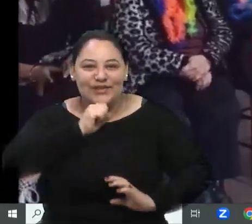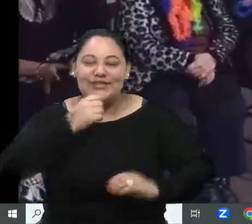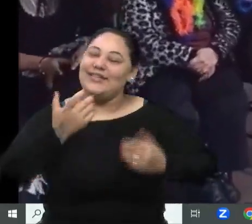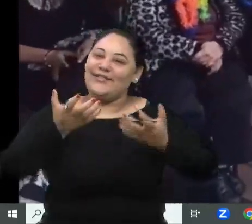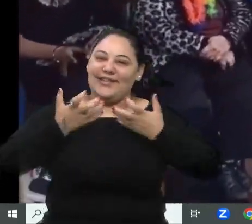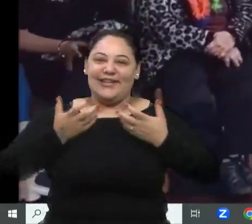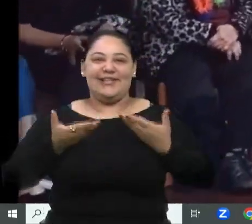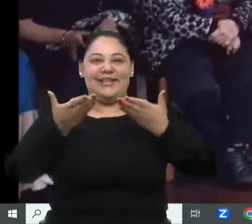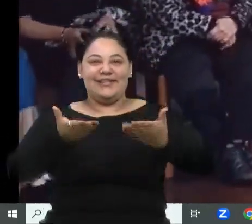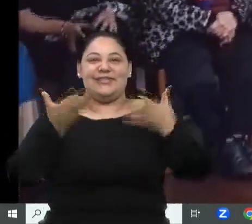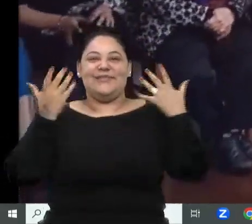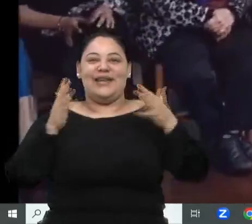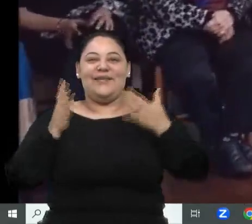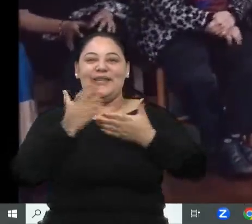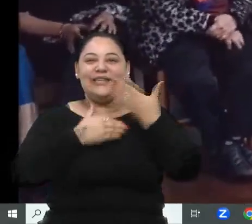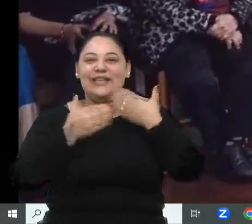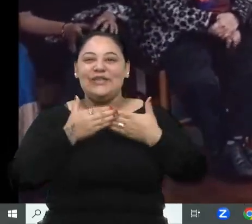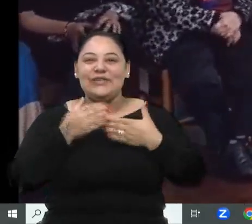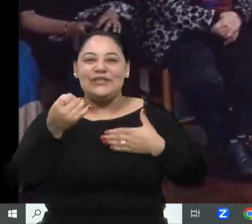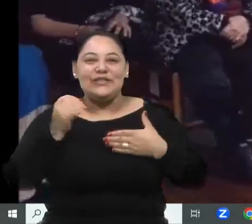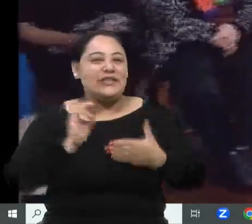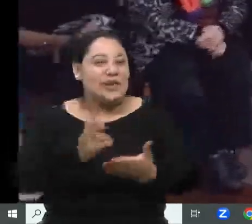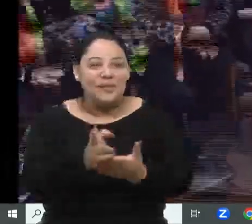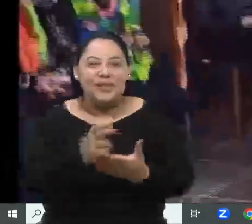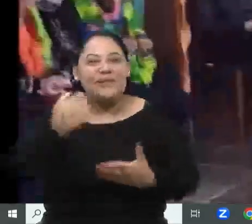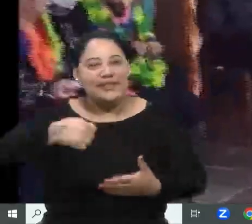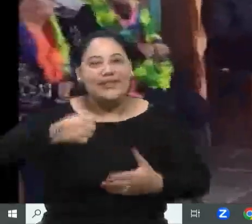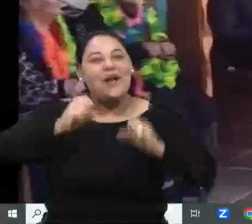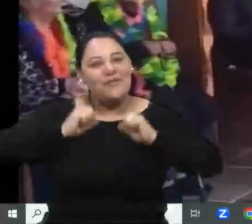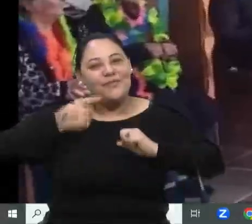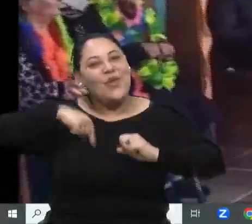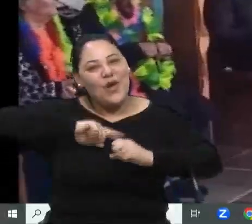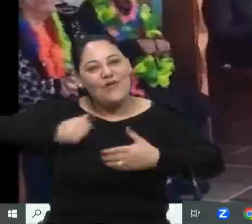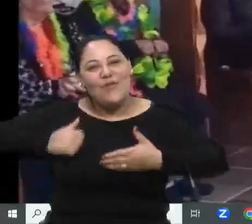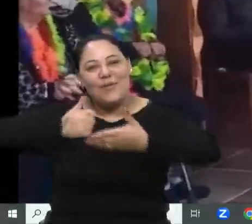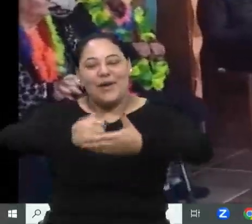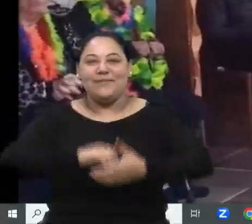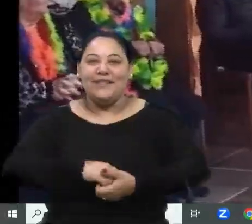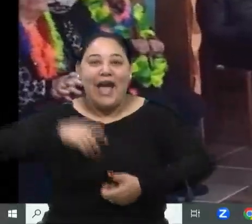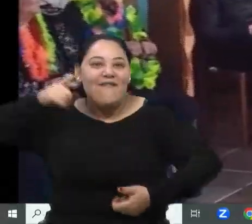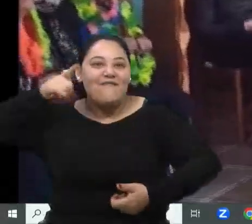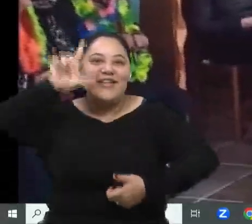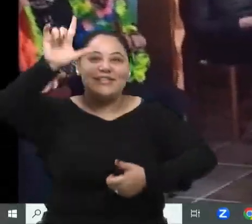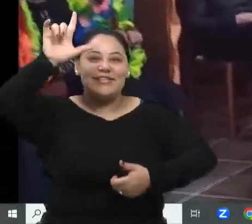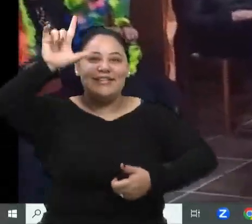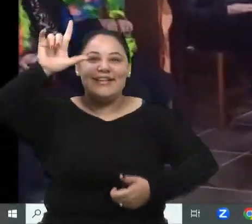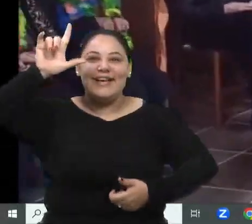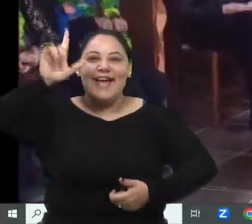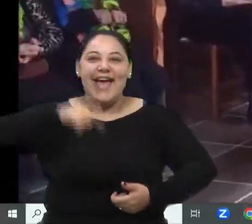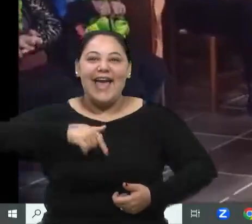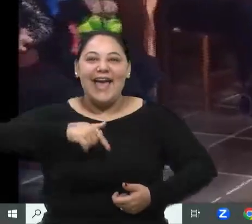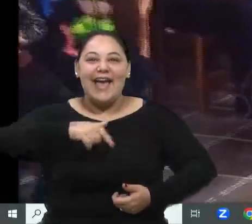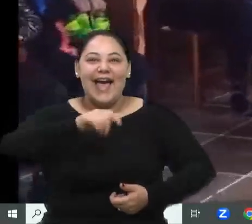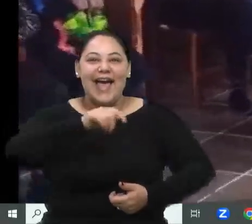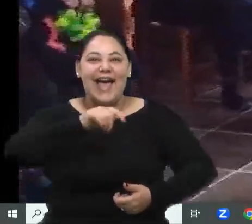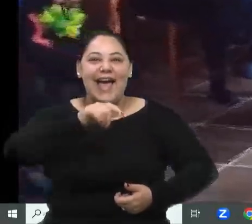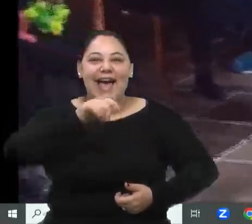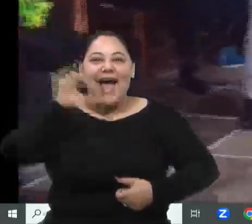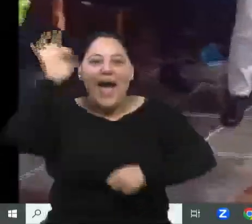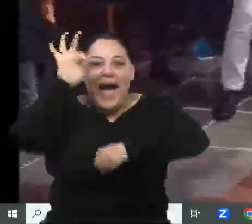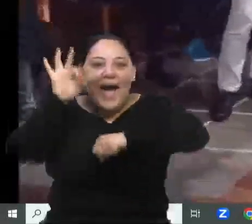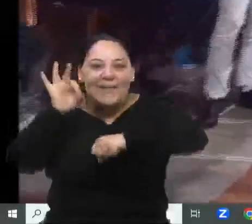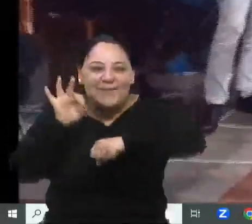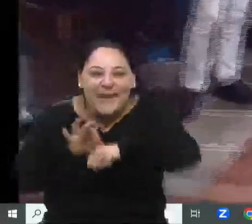vocês e sempre que precisarem, conte conosco. A vencedora é a Abelha.